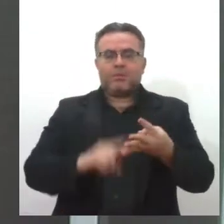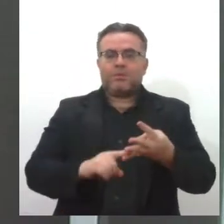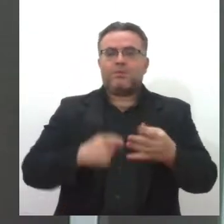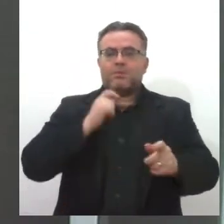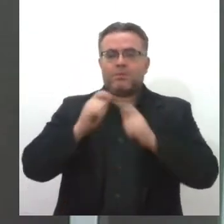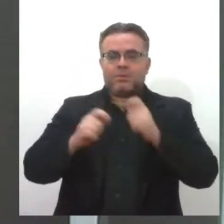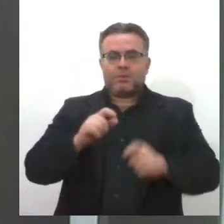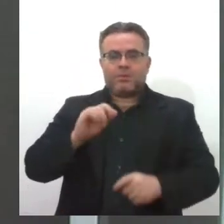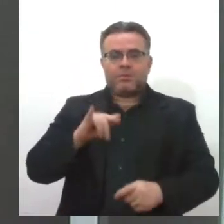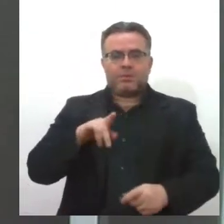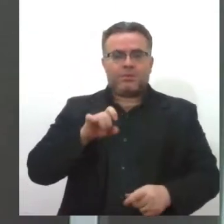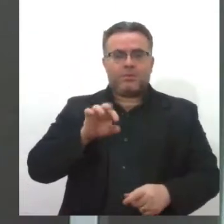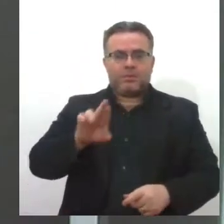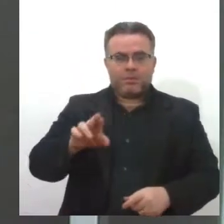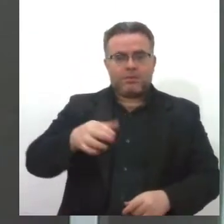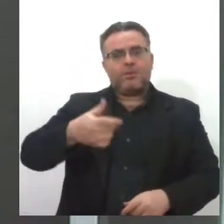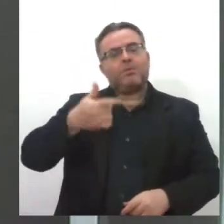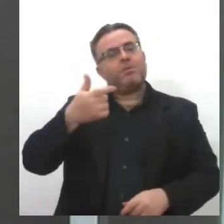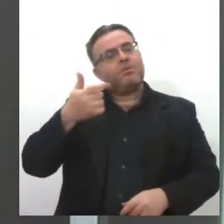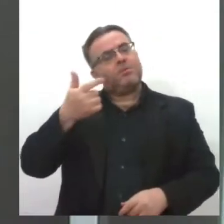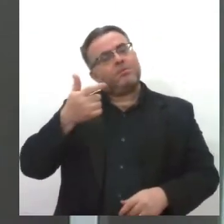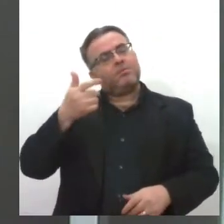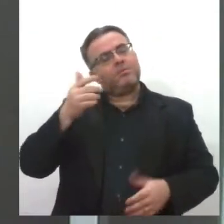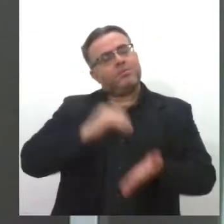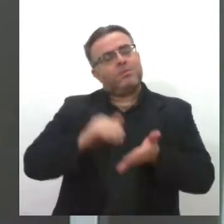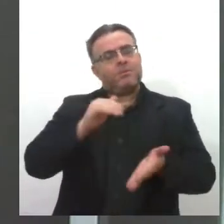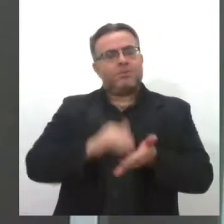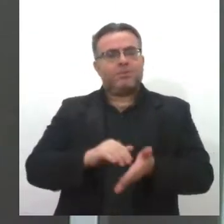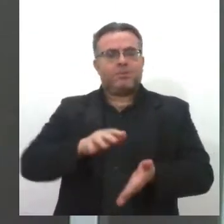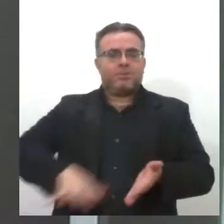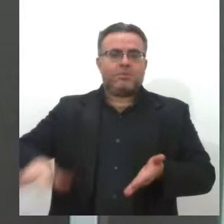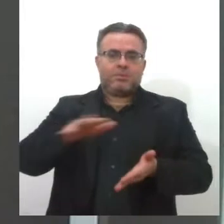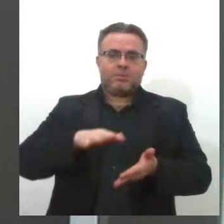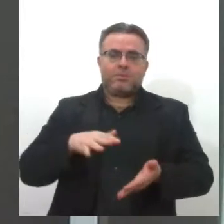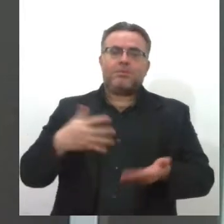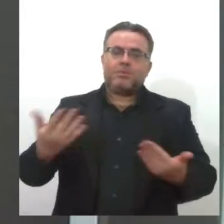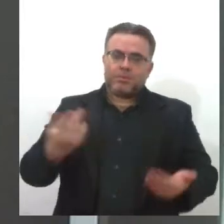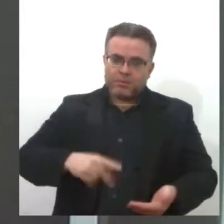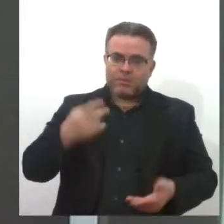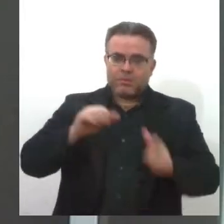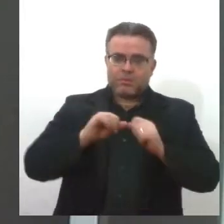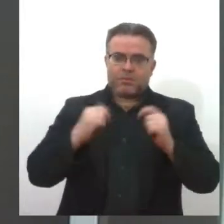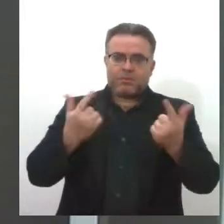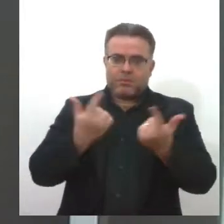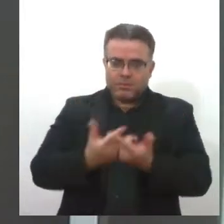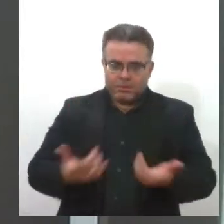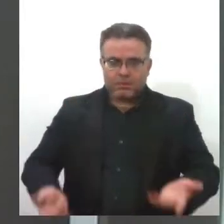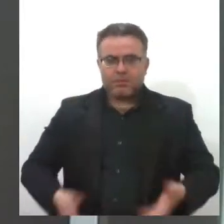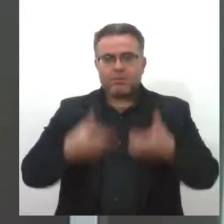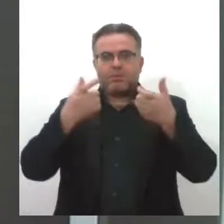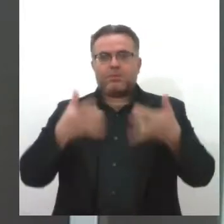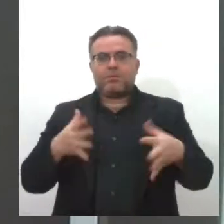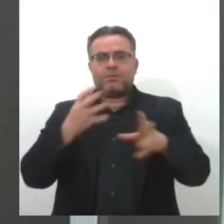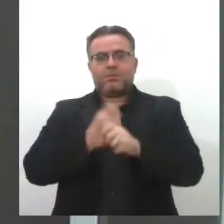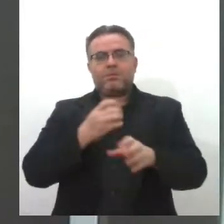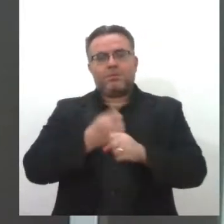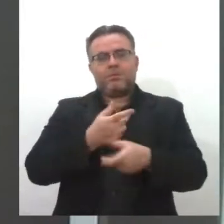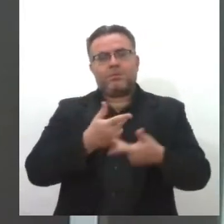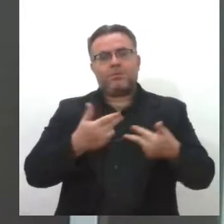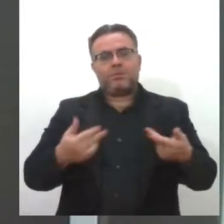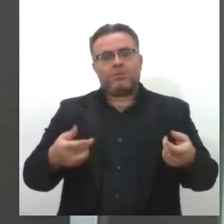Igor Albuquerque, subsecretário-geral da mesa diretora da Lese. Ele trará um balanço das atividades legislativas